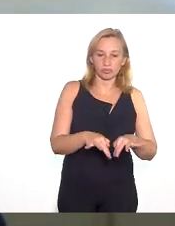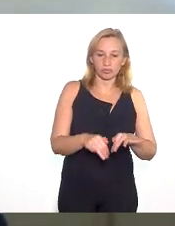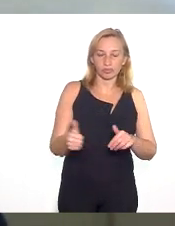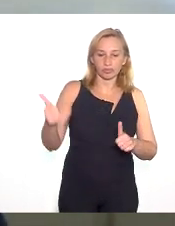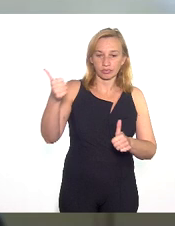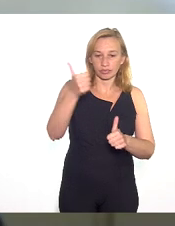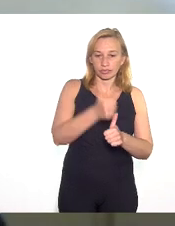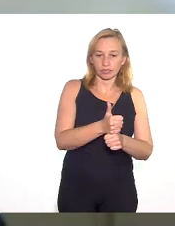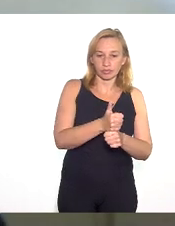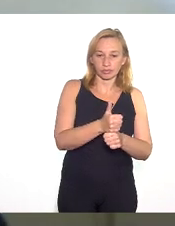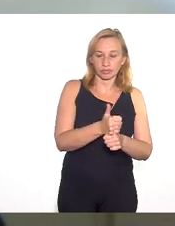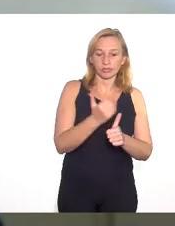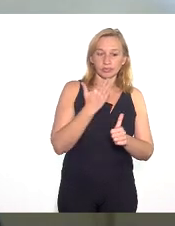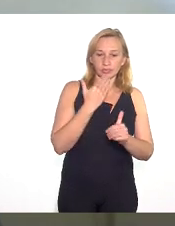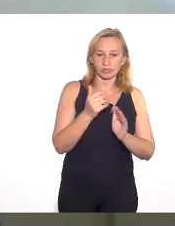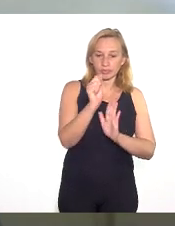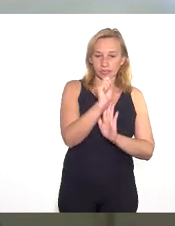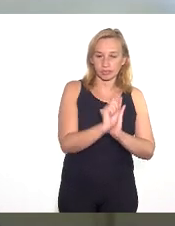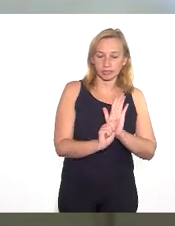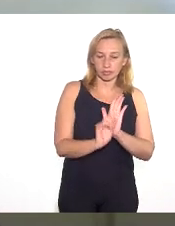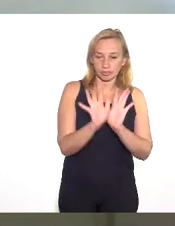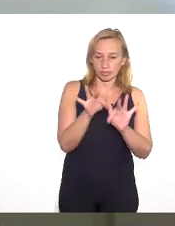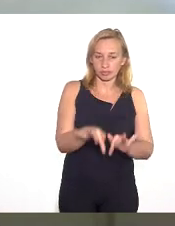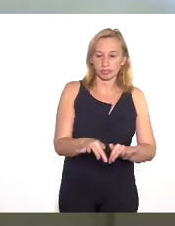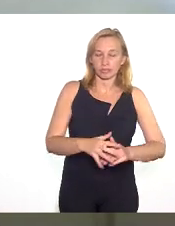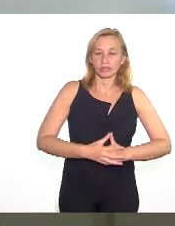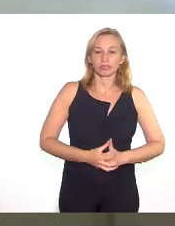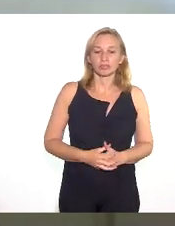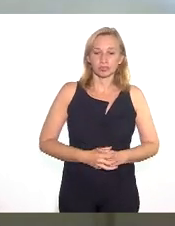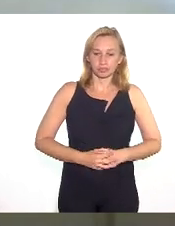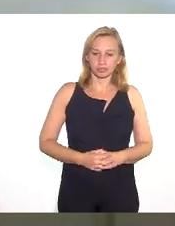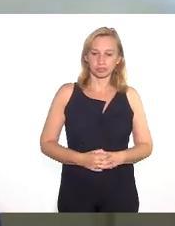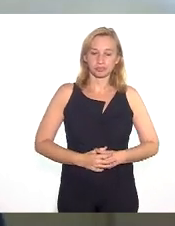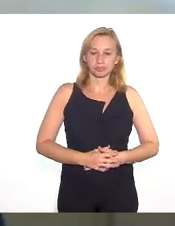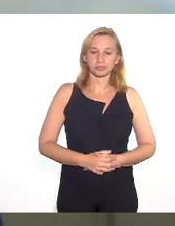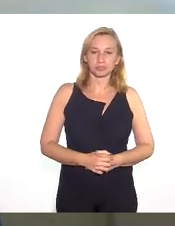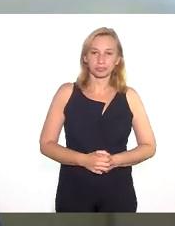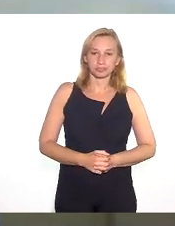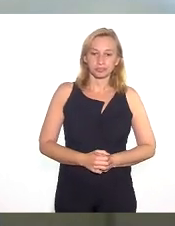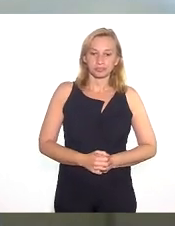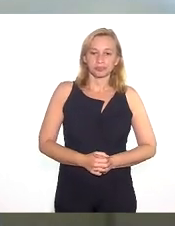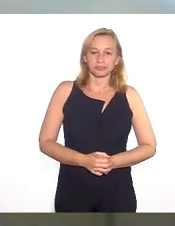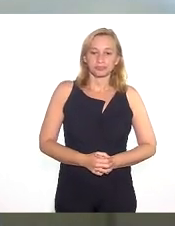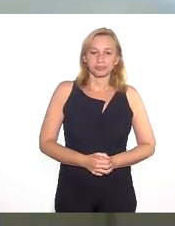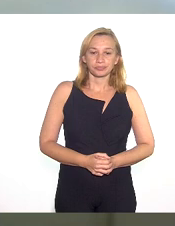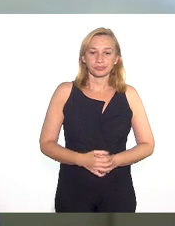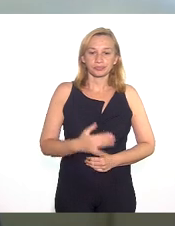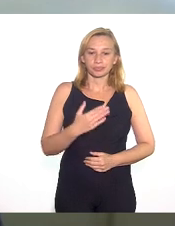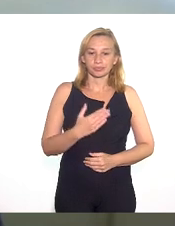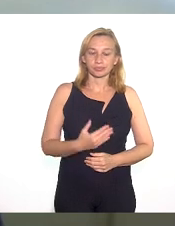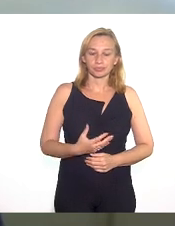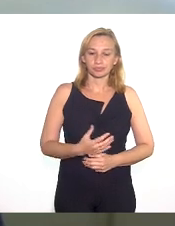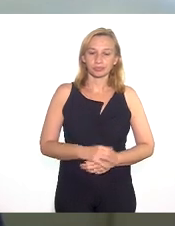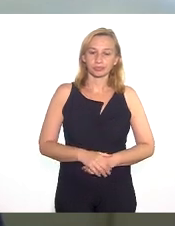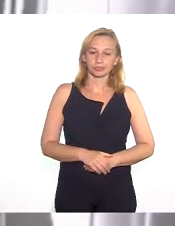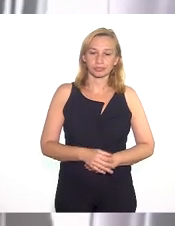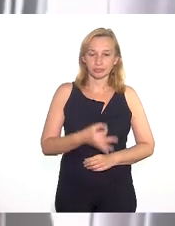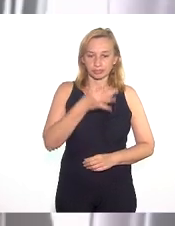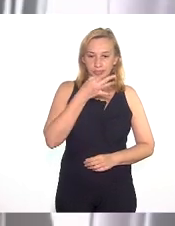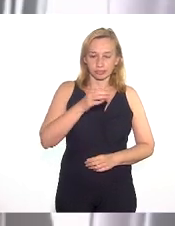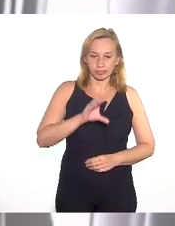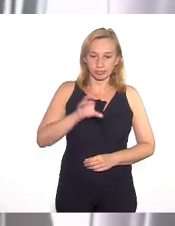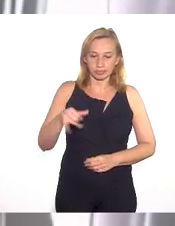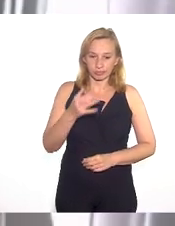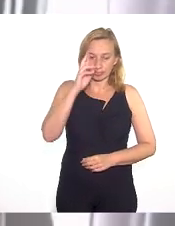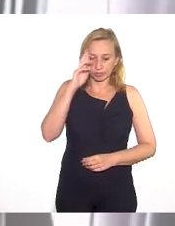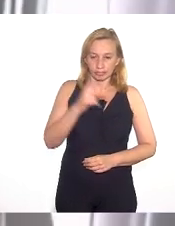substitutivo e pedindo forma final de redação. É o parecer da CCJ, senhor presidente.